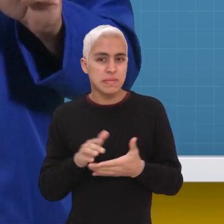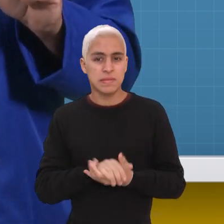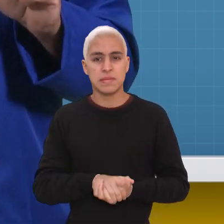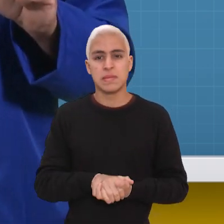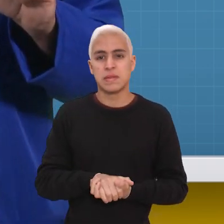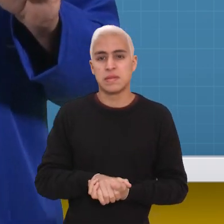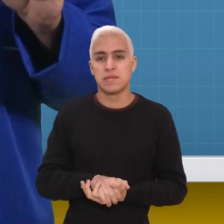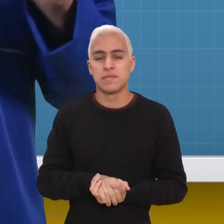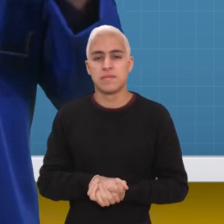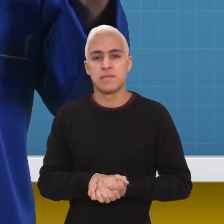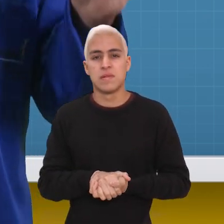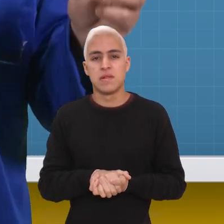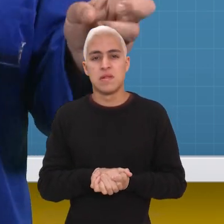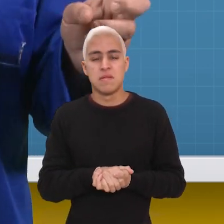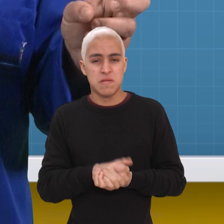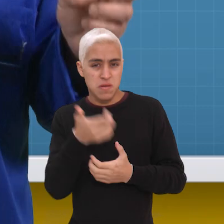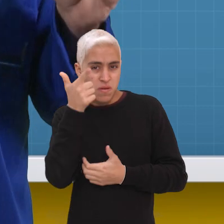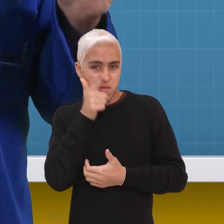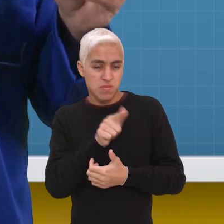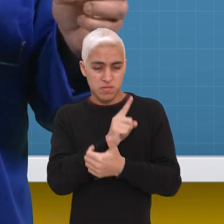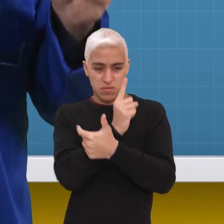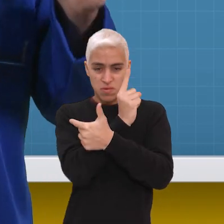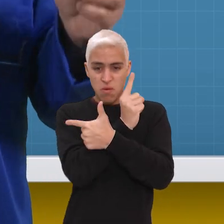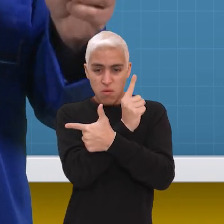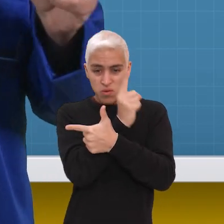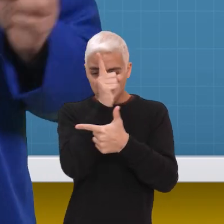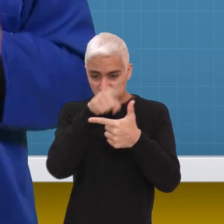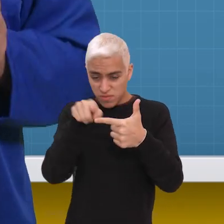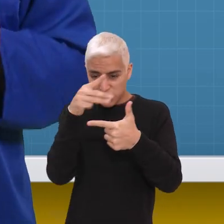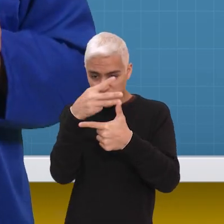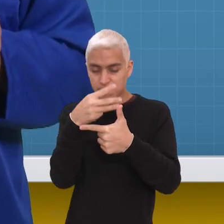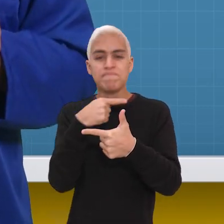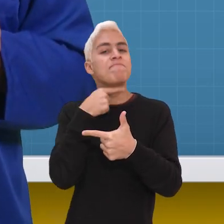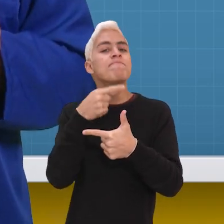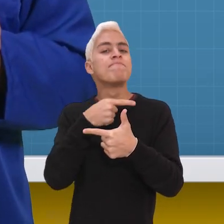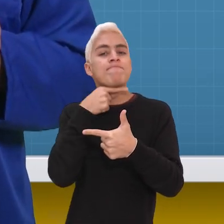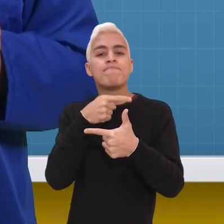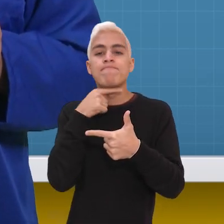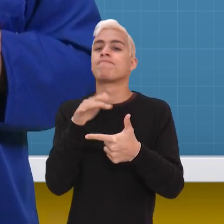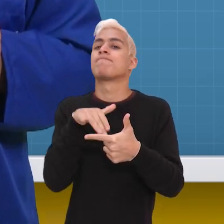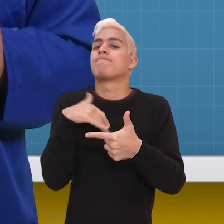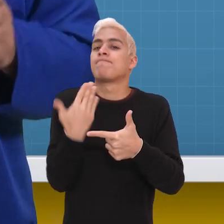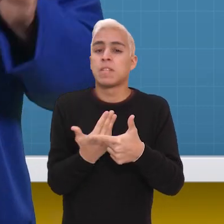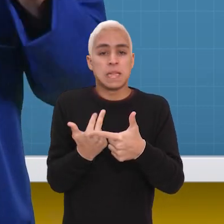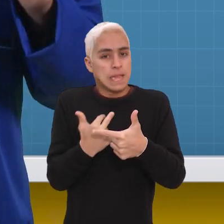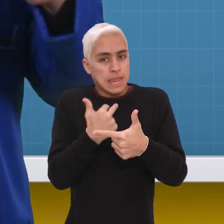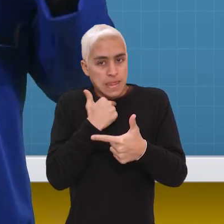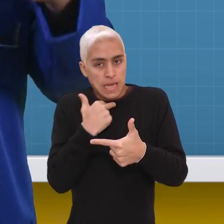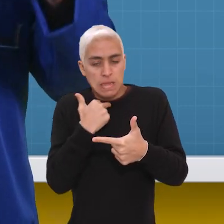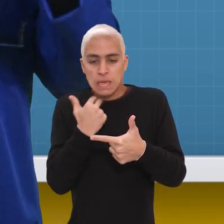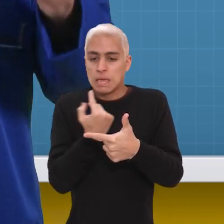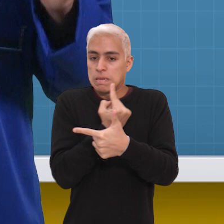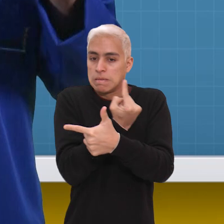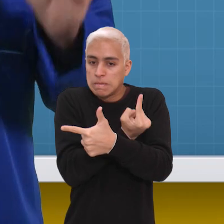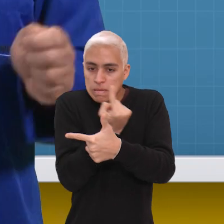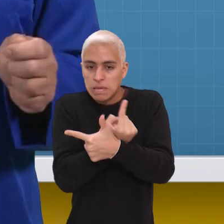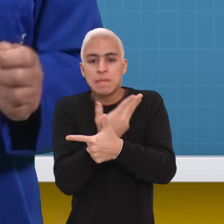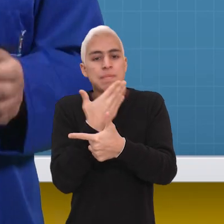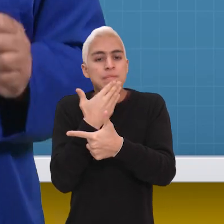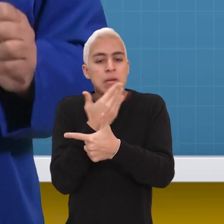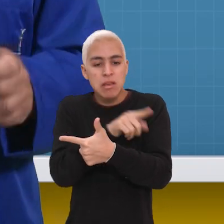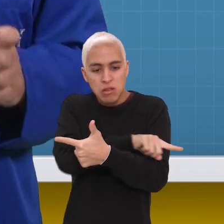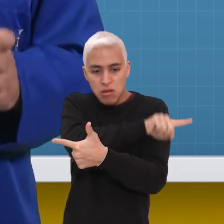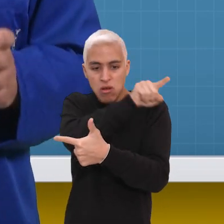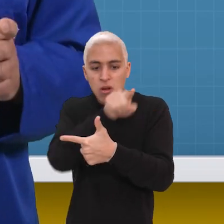esquerda, que é o meu dividendo, eu consigo dividir o 1 pelo 3? Não, né? Então, se eu não consigo